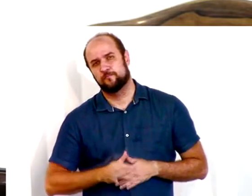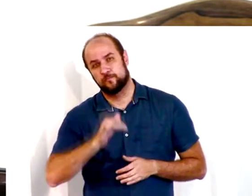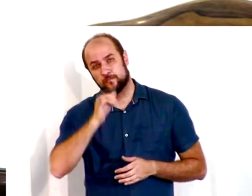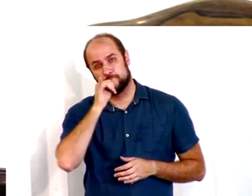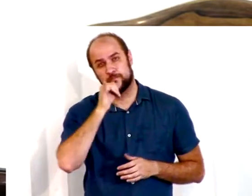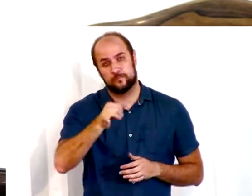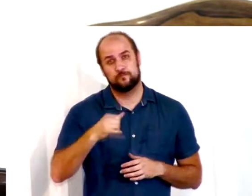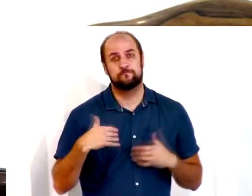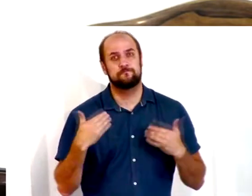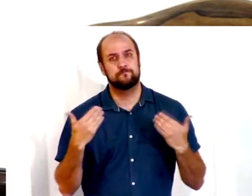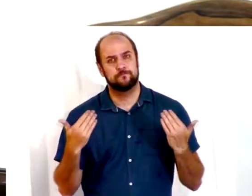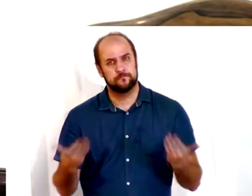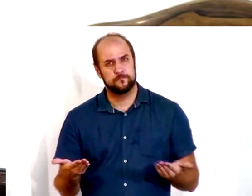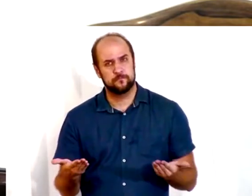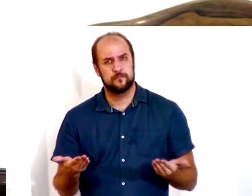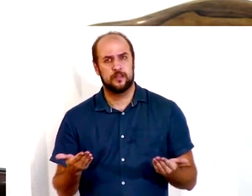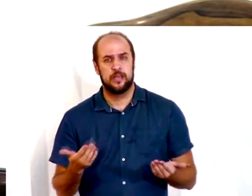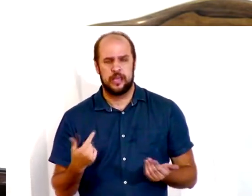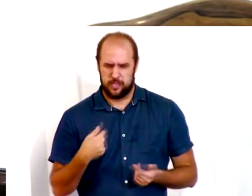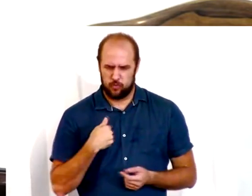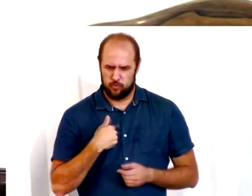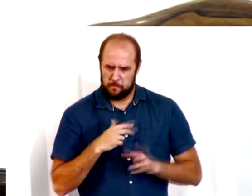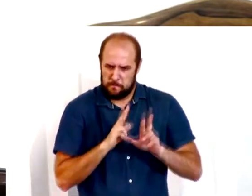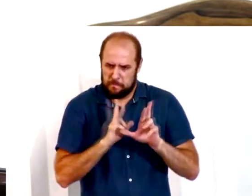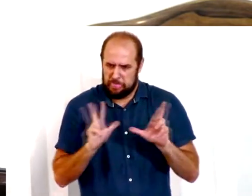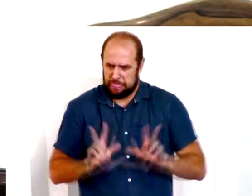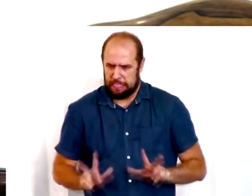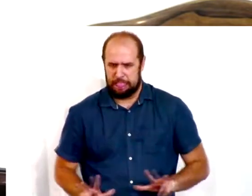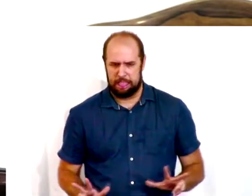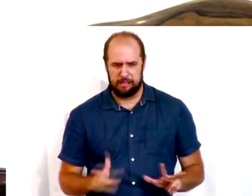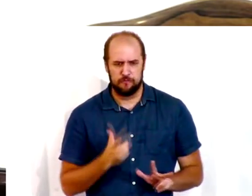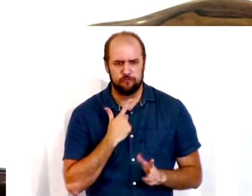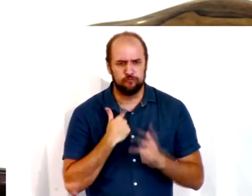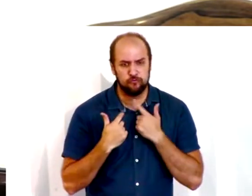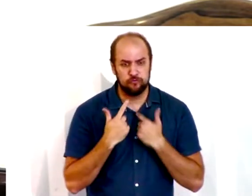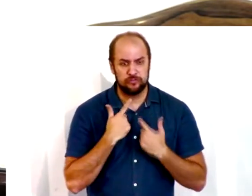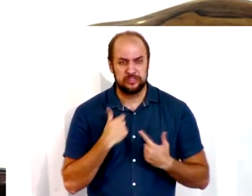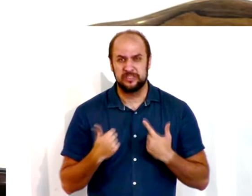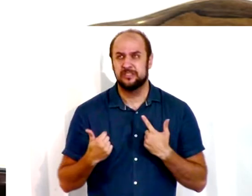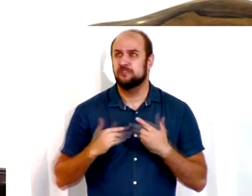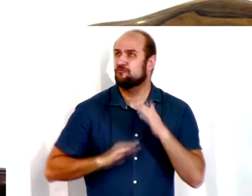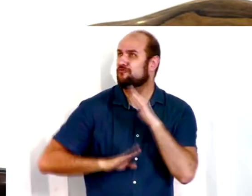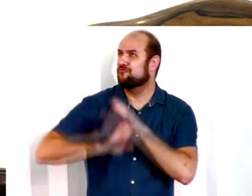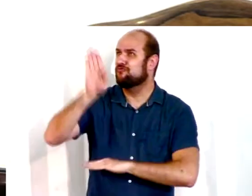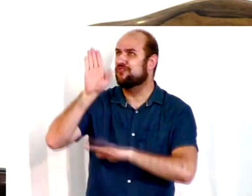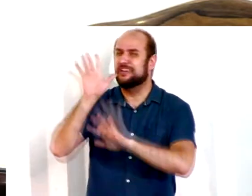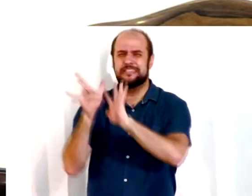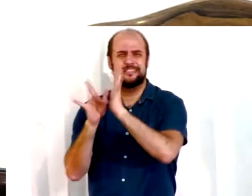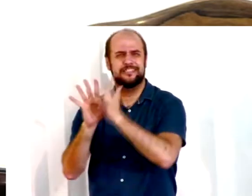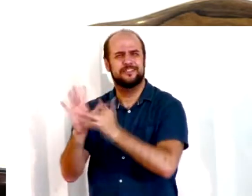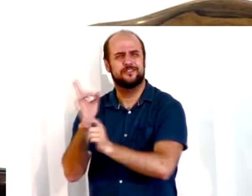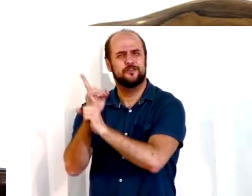diz: ora, de um e outro lado estou constrangido, tendo desejo de partir e estar com Cristo, o que é incomparavelmente